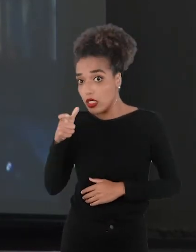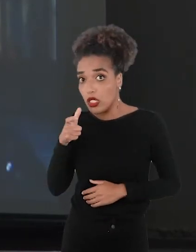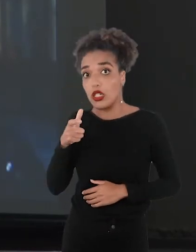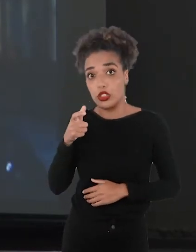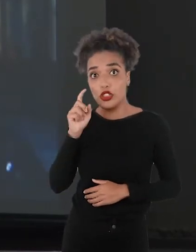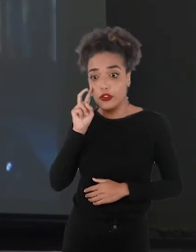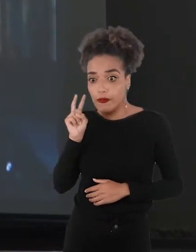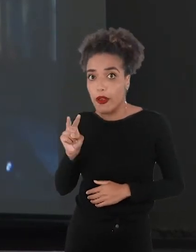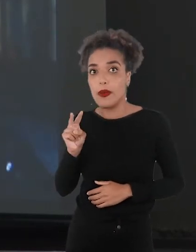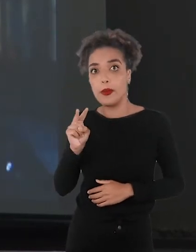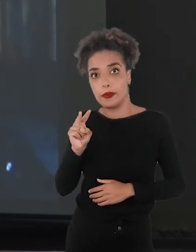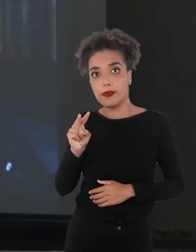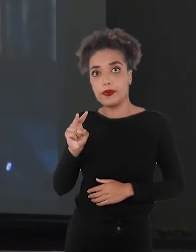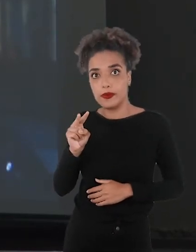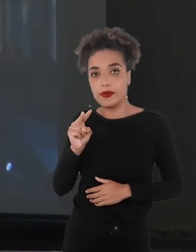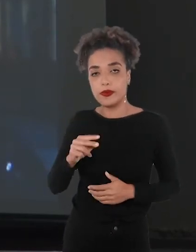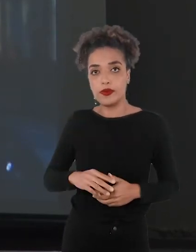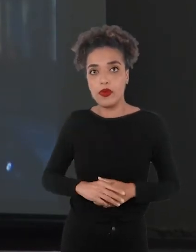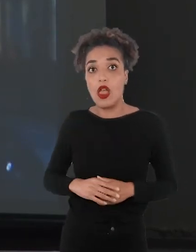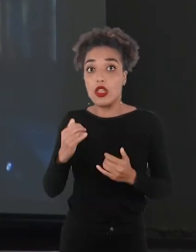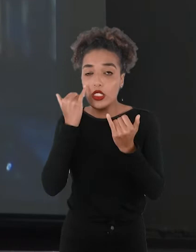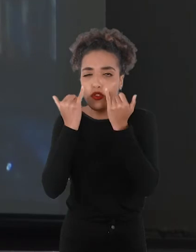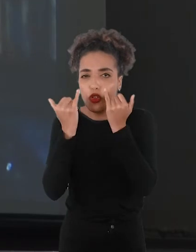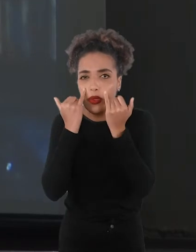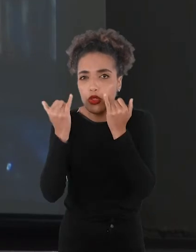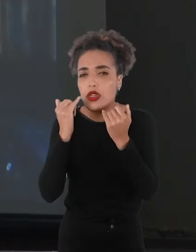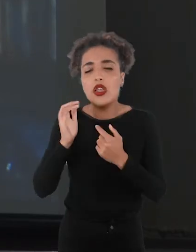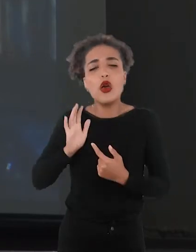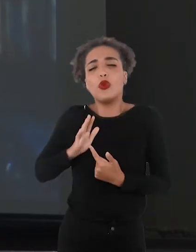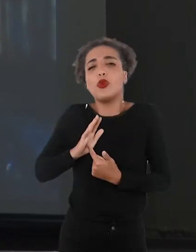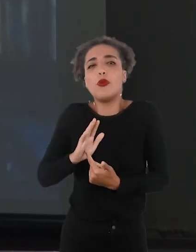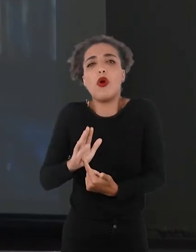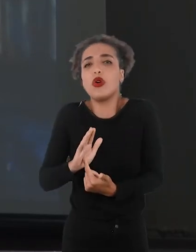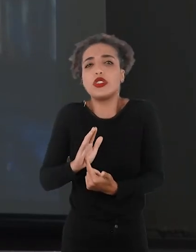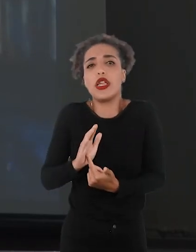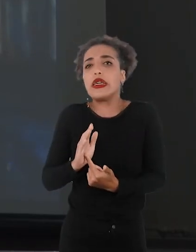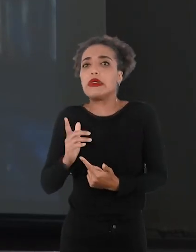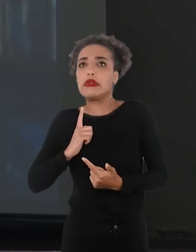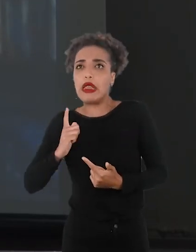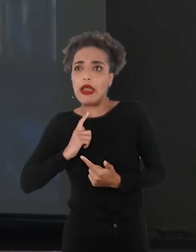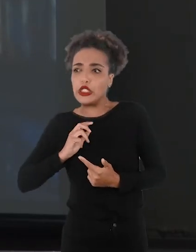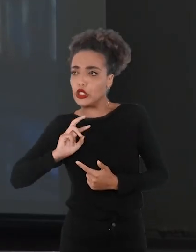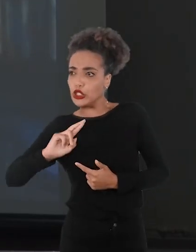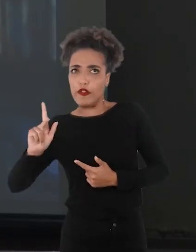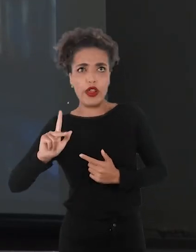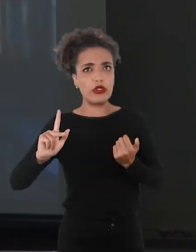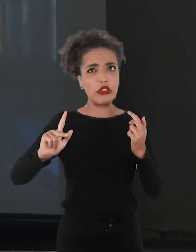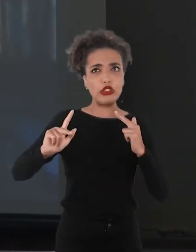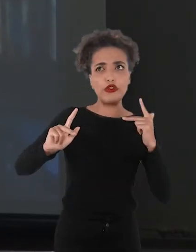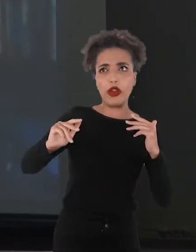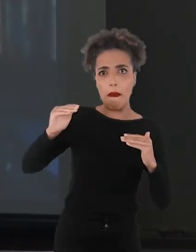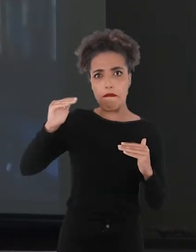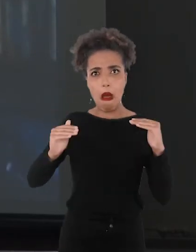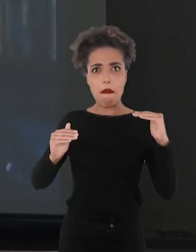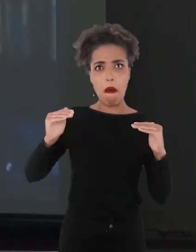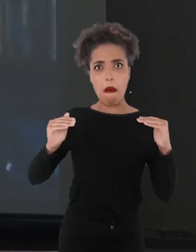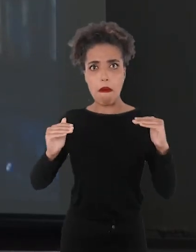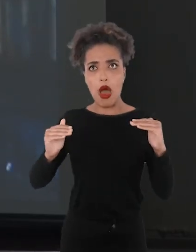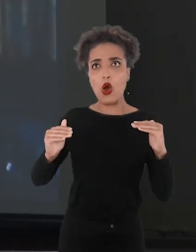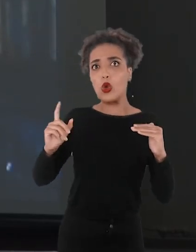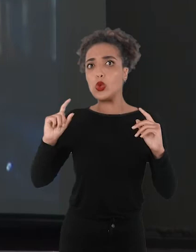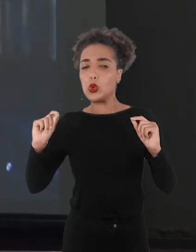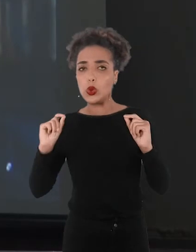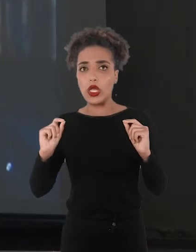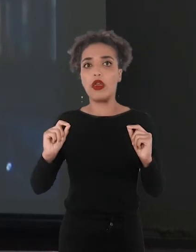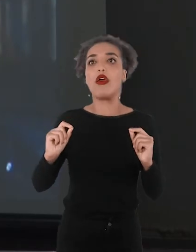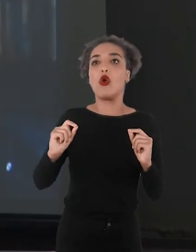observar que os dados não revelam uma diferença significativa entre o